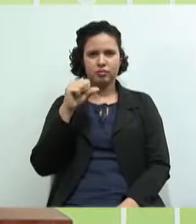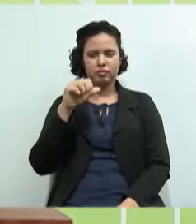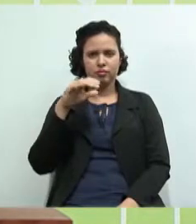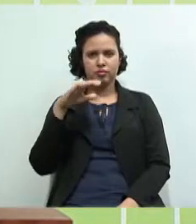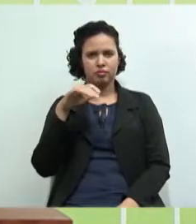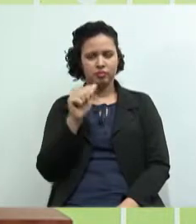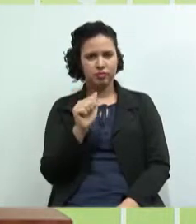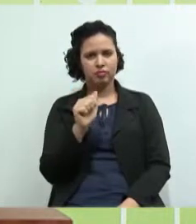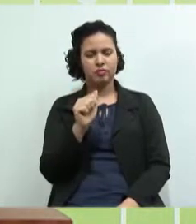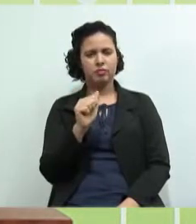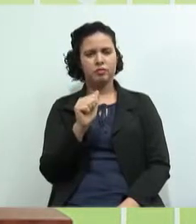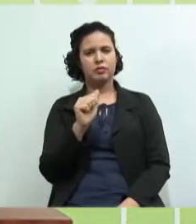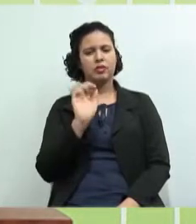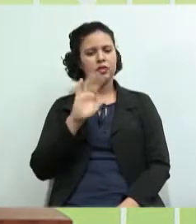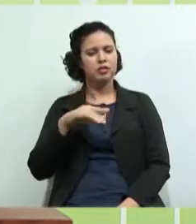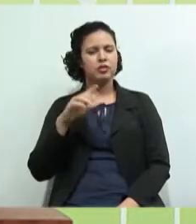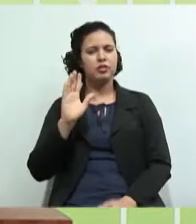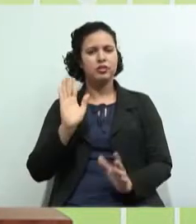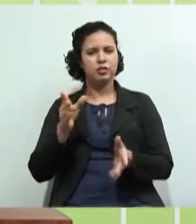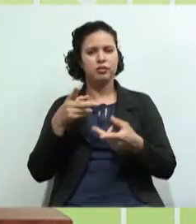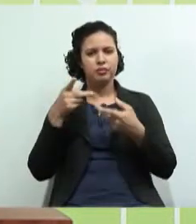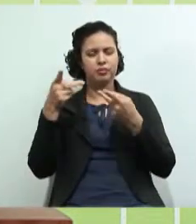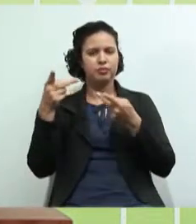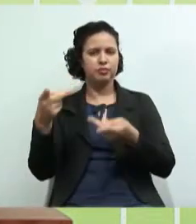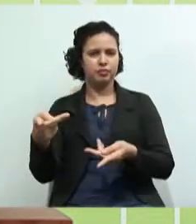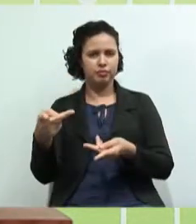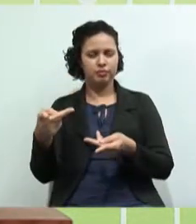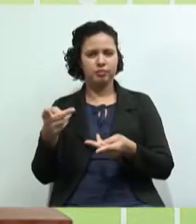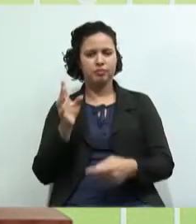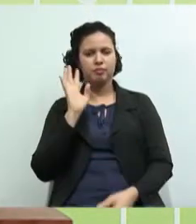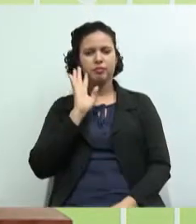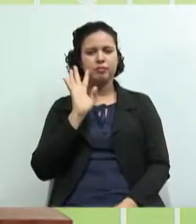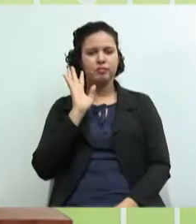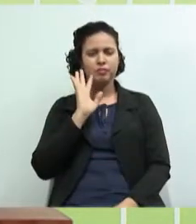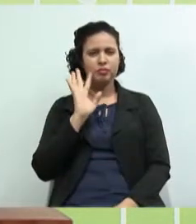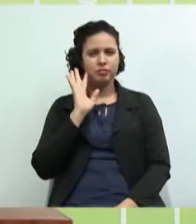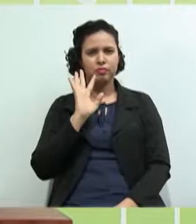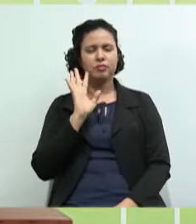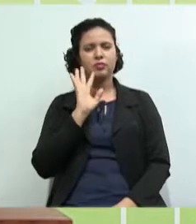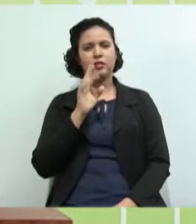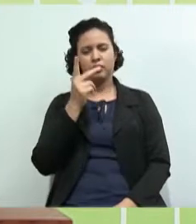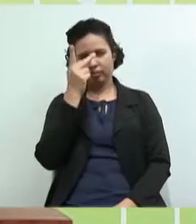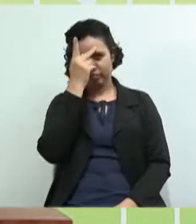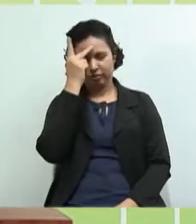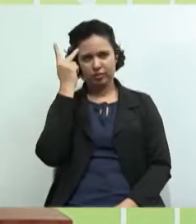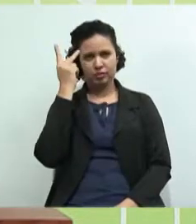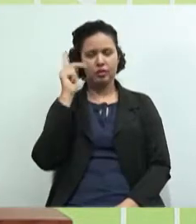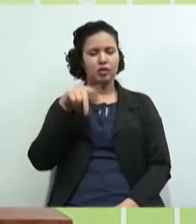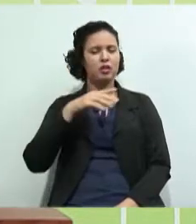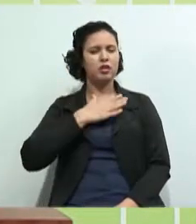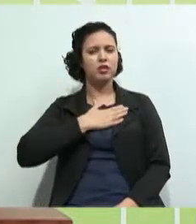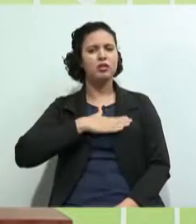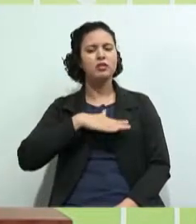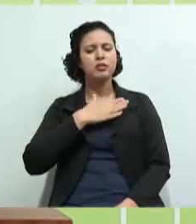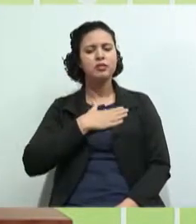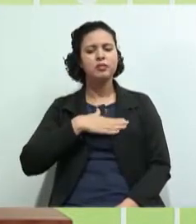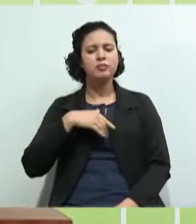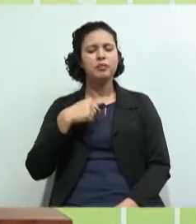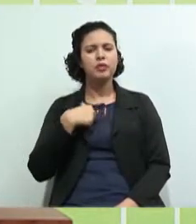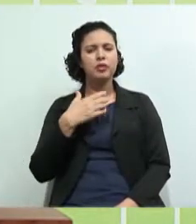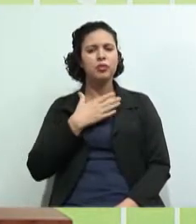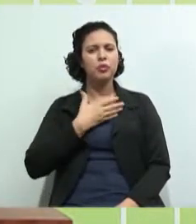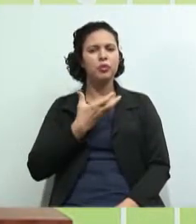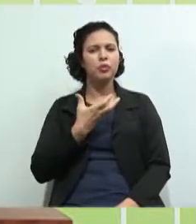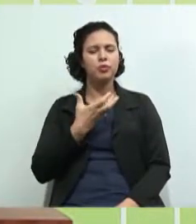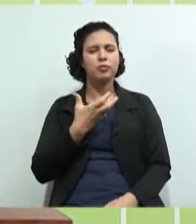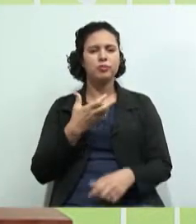Esse município que eu já visitei algumas vezes, é um município muito bacana. O povo aí é muito pacato, gosto muito de ir em Chupinguaia,